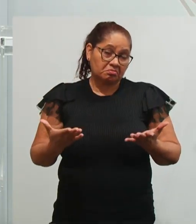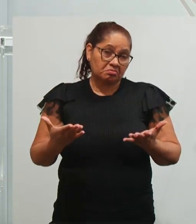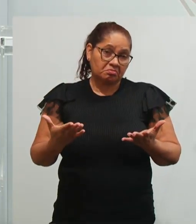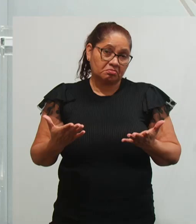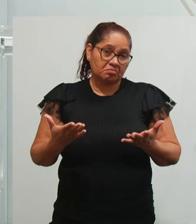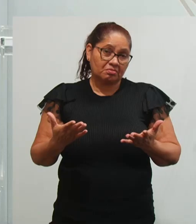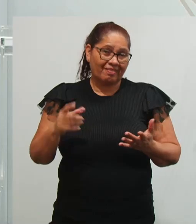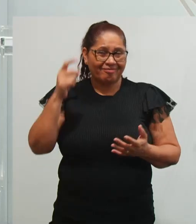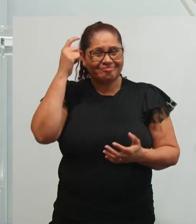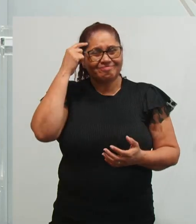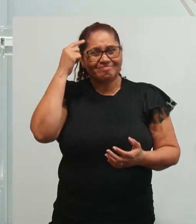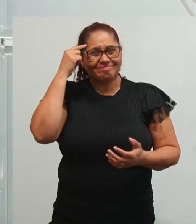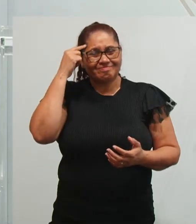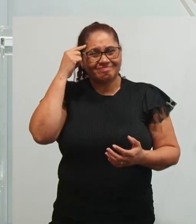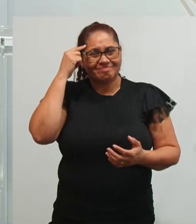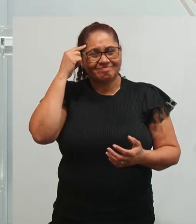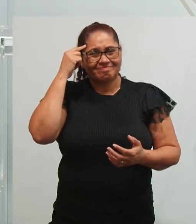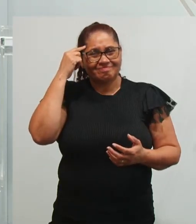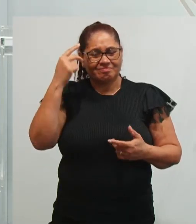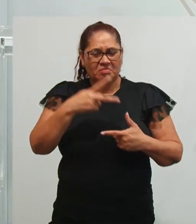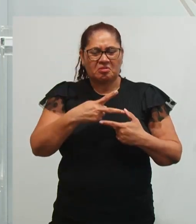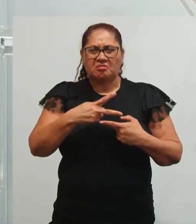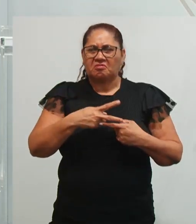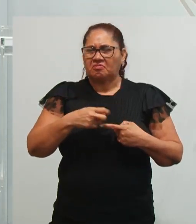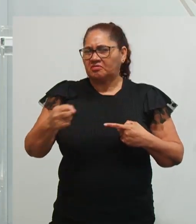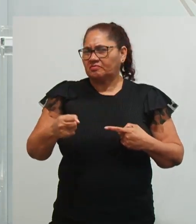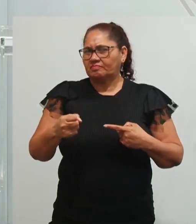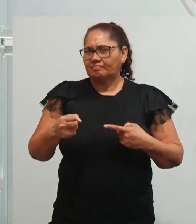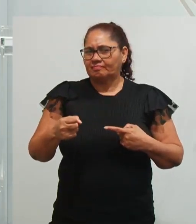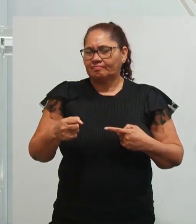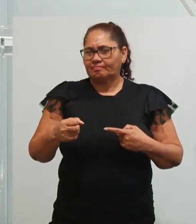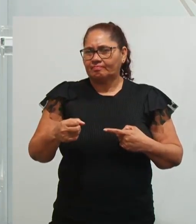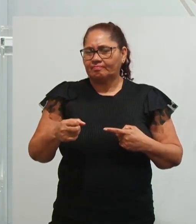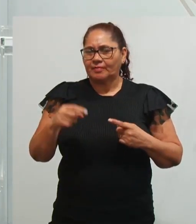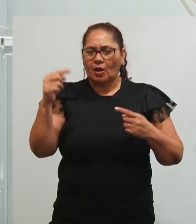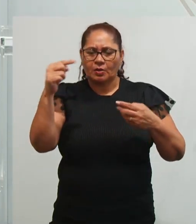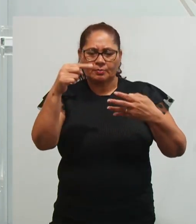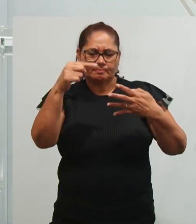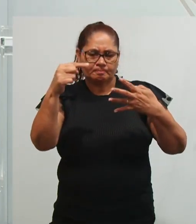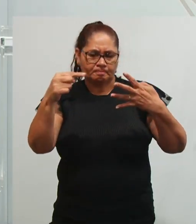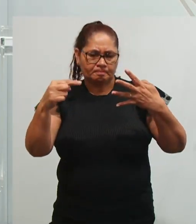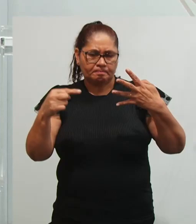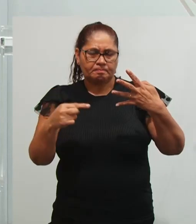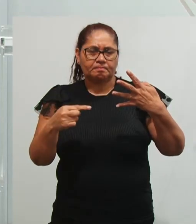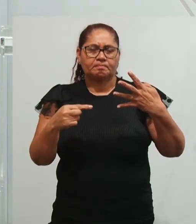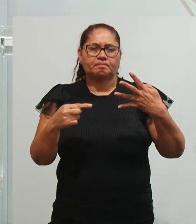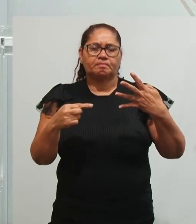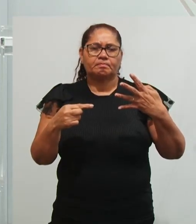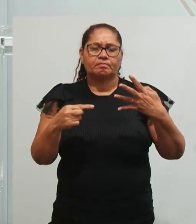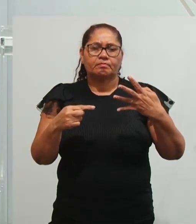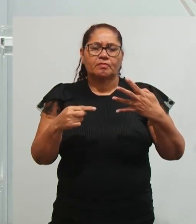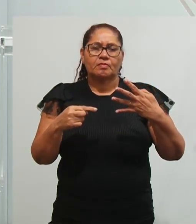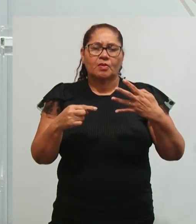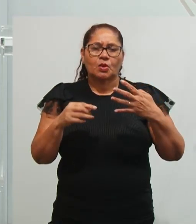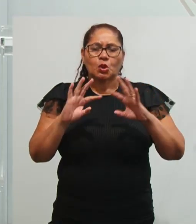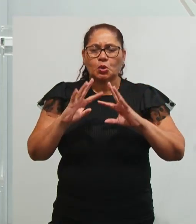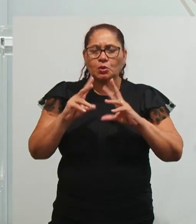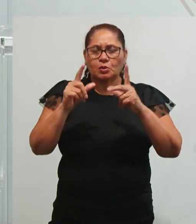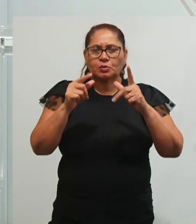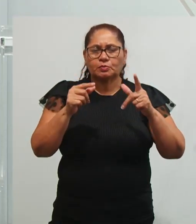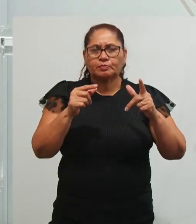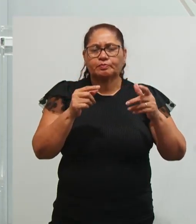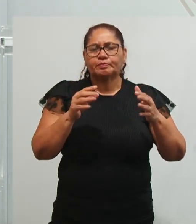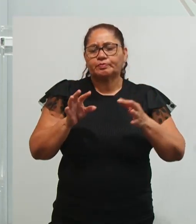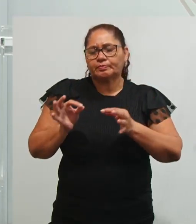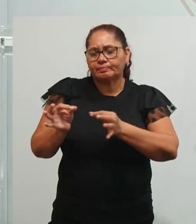sem essa ideia de premiação, pontuar as correções. É evidente que todo o processo, e aí a gente analisa